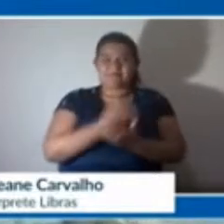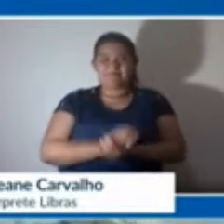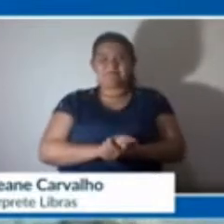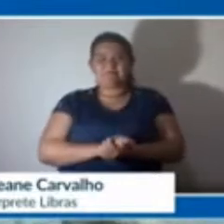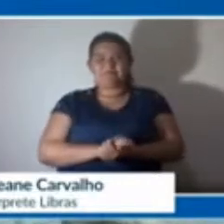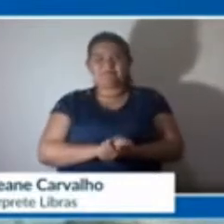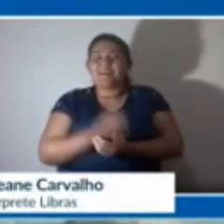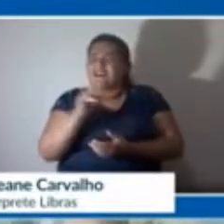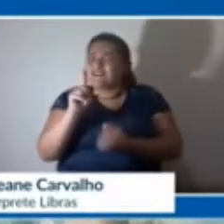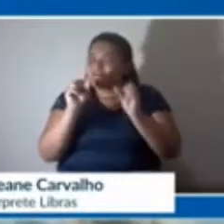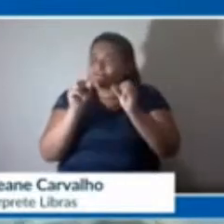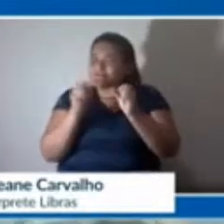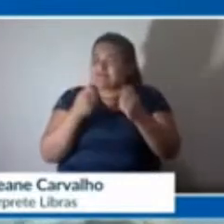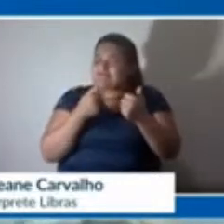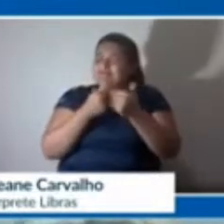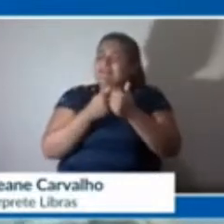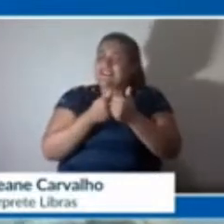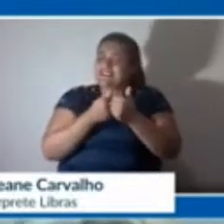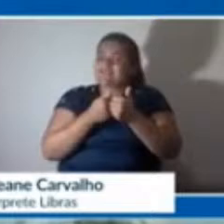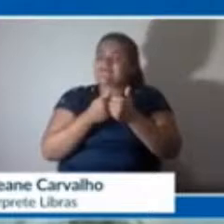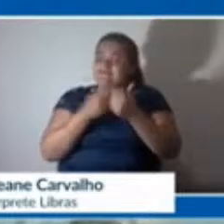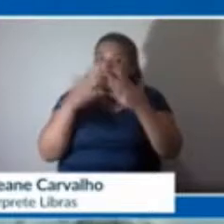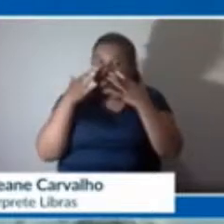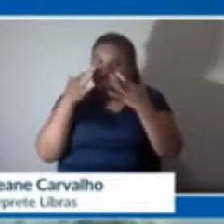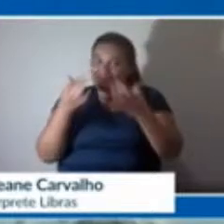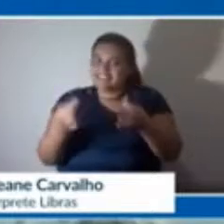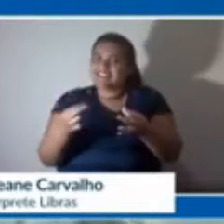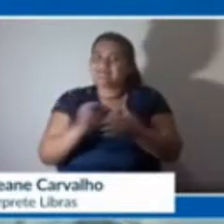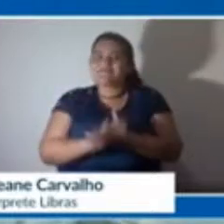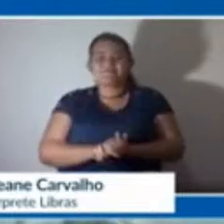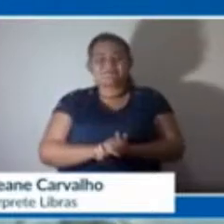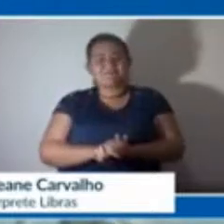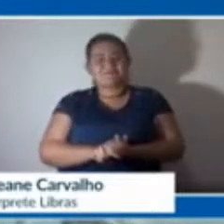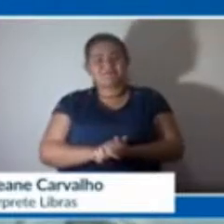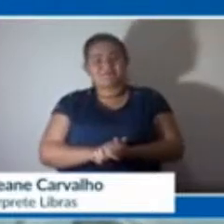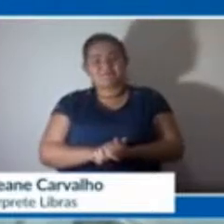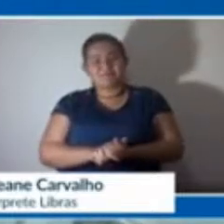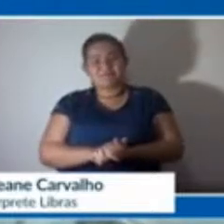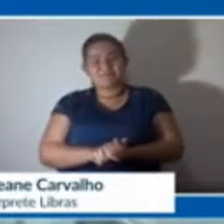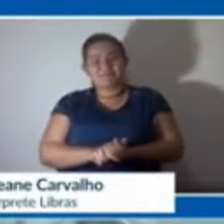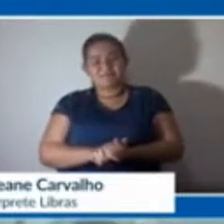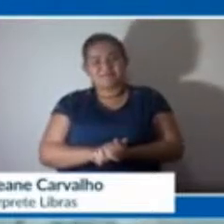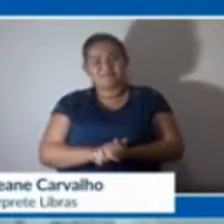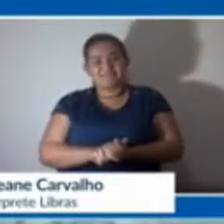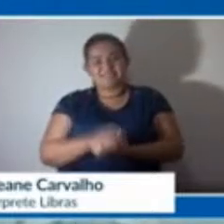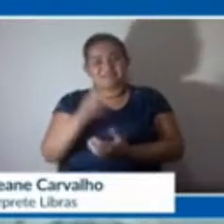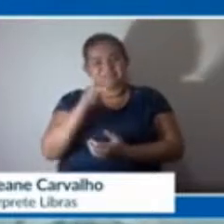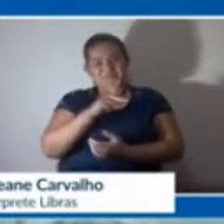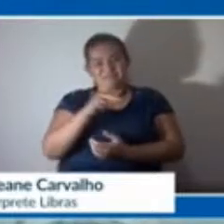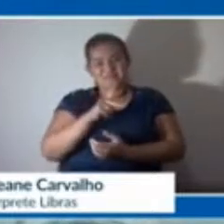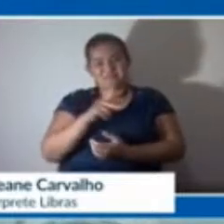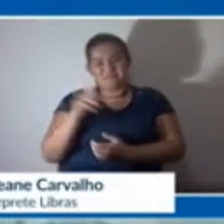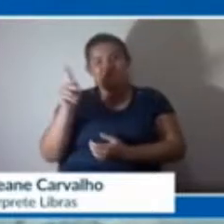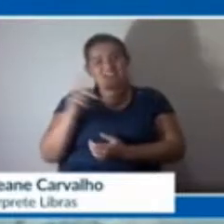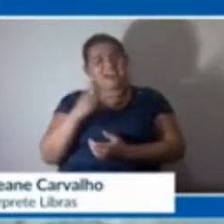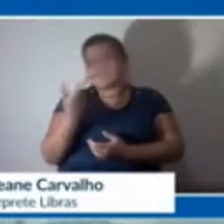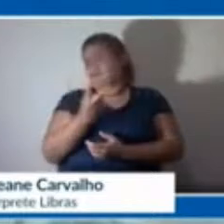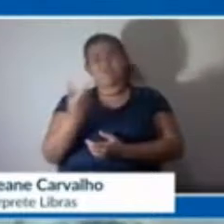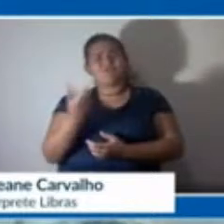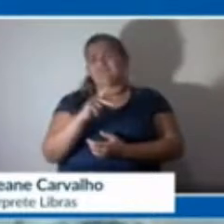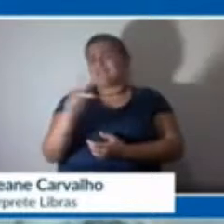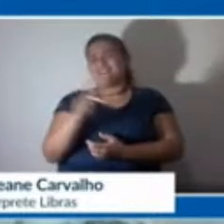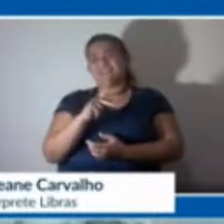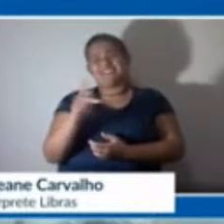pertinho, fiquem ligados então. Obrigada, professoras. Professora e... Eu sou professora também. Então posso chamar